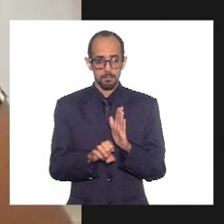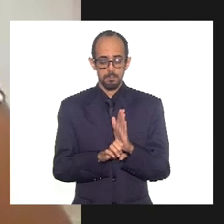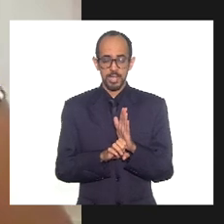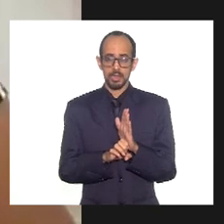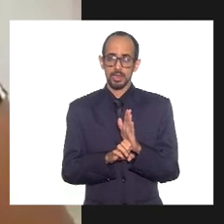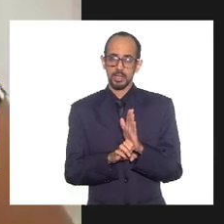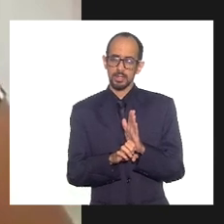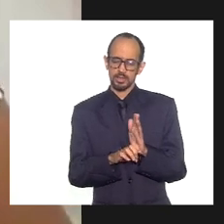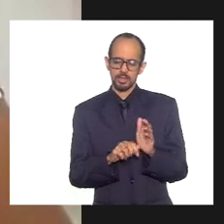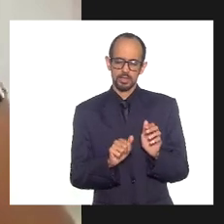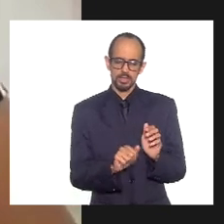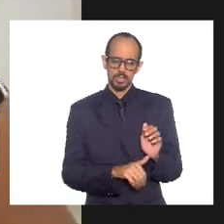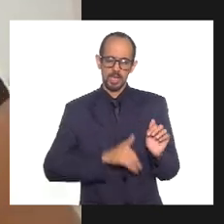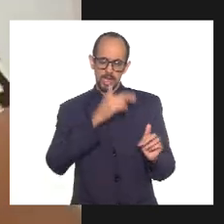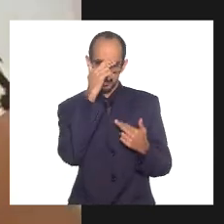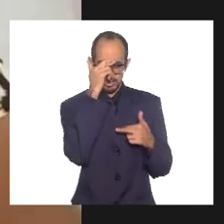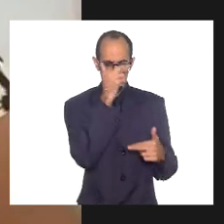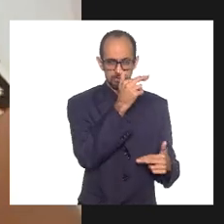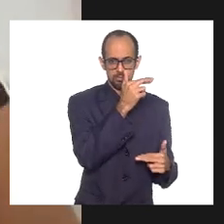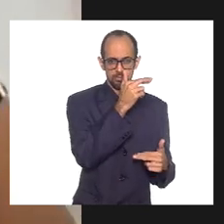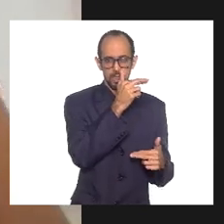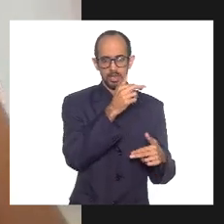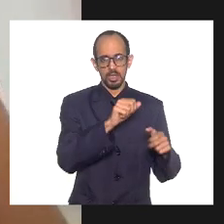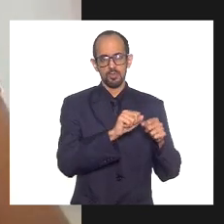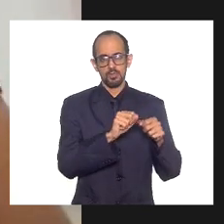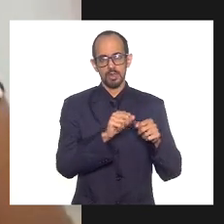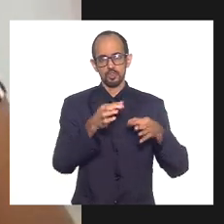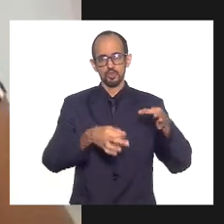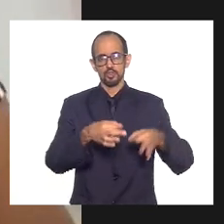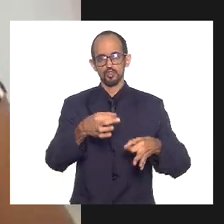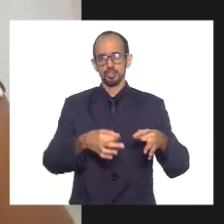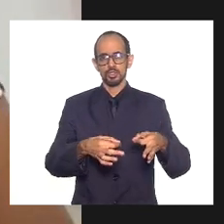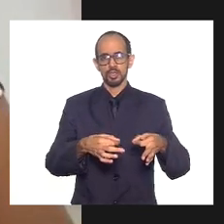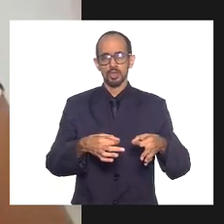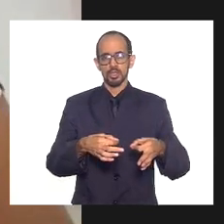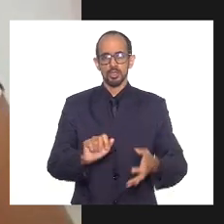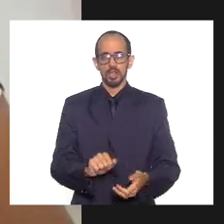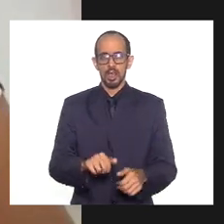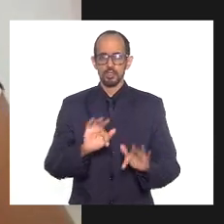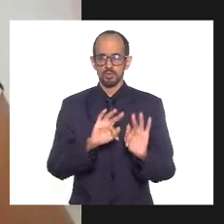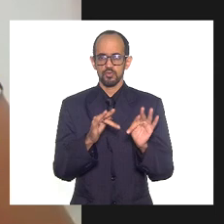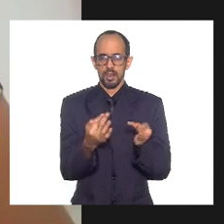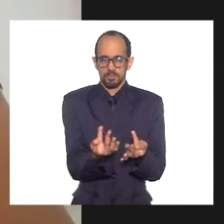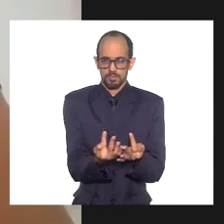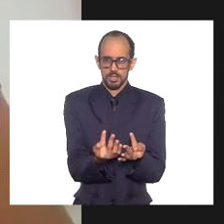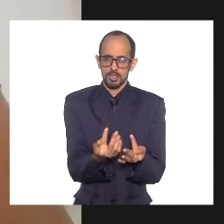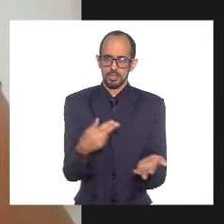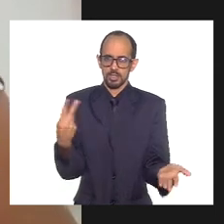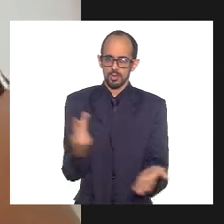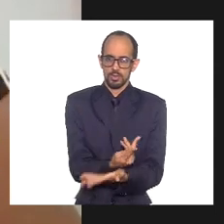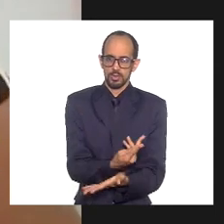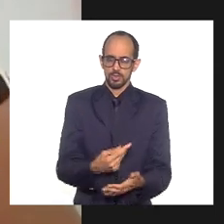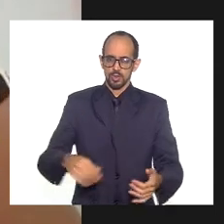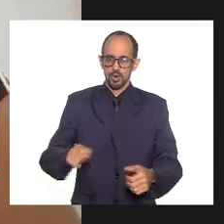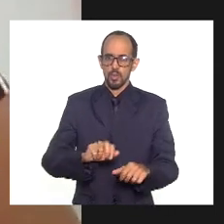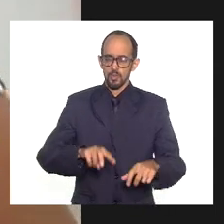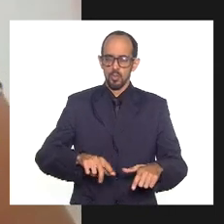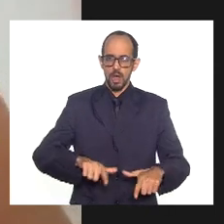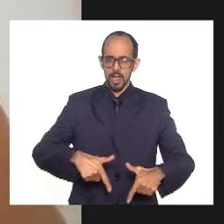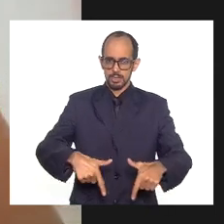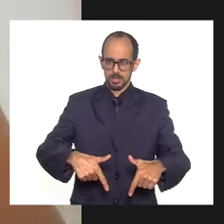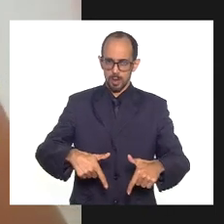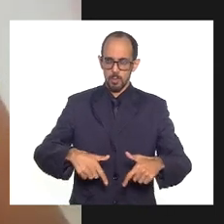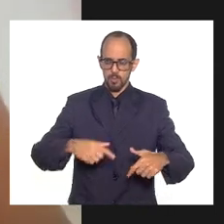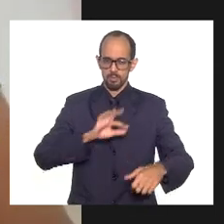faz jus aí, faz justiça também a essas famílias que foram acometidas por ações